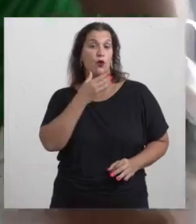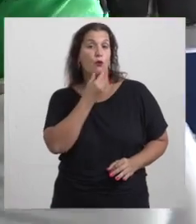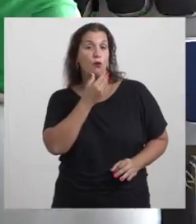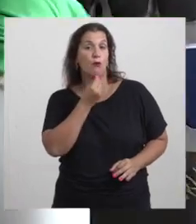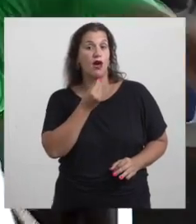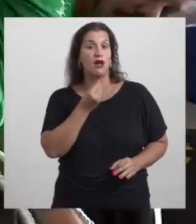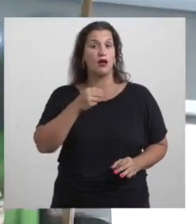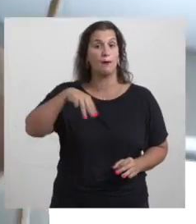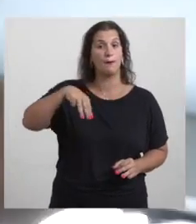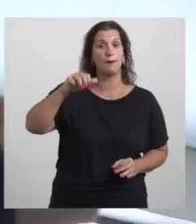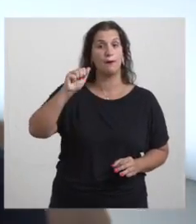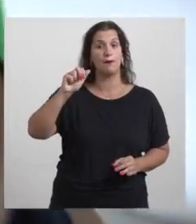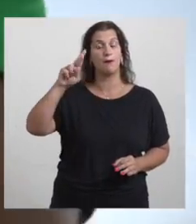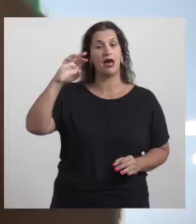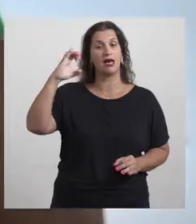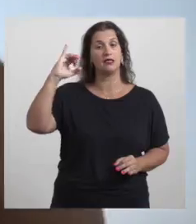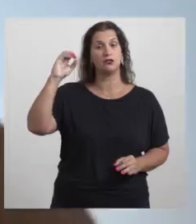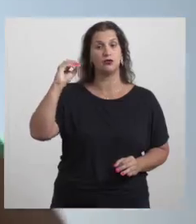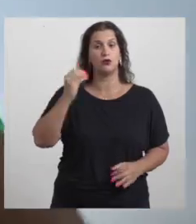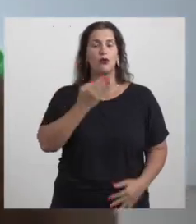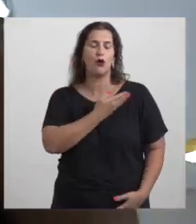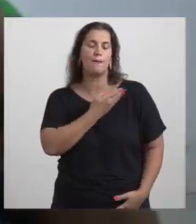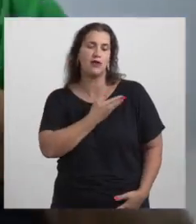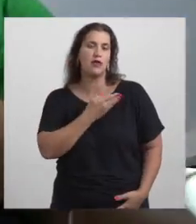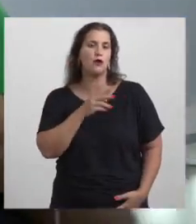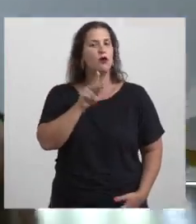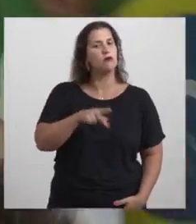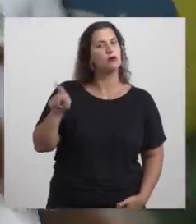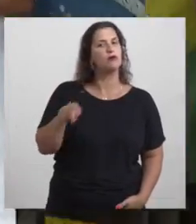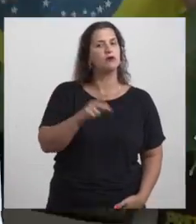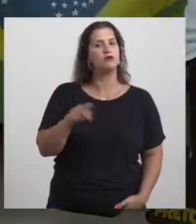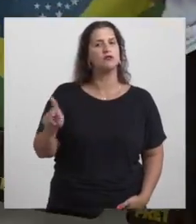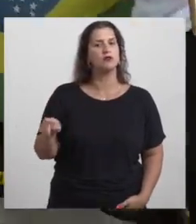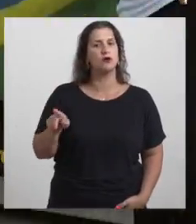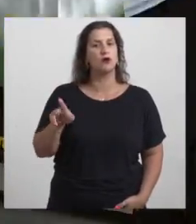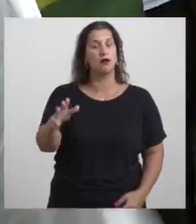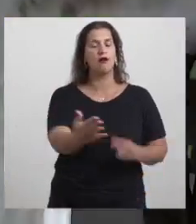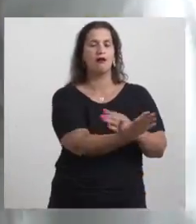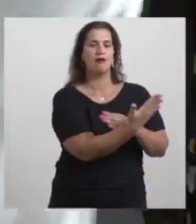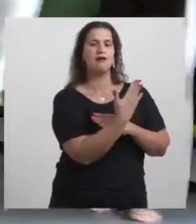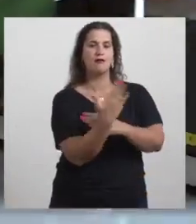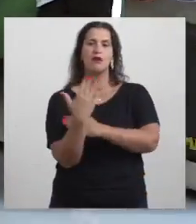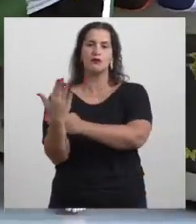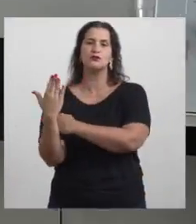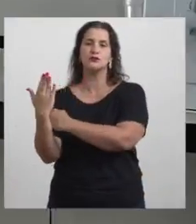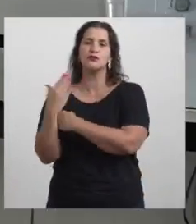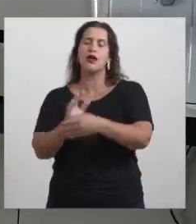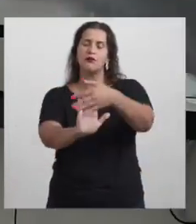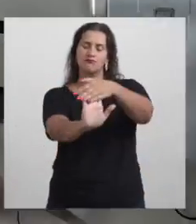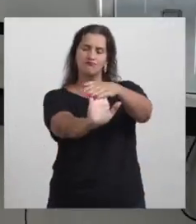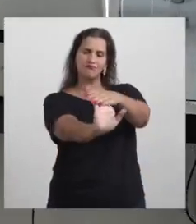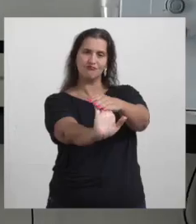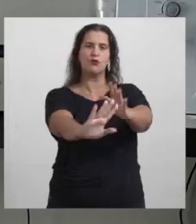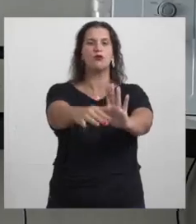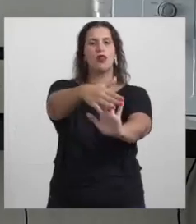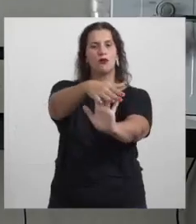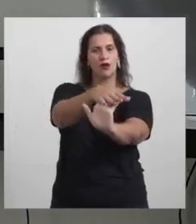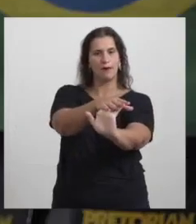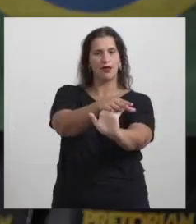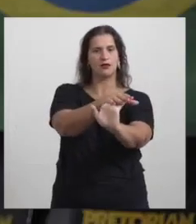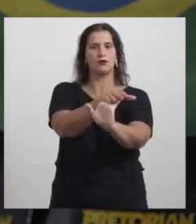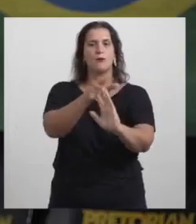O Márcio é amigo e mestre. Porque que me ajuda, fica a pena, para ir para